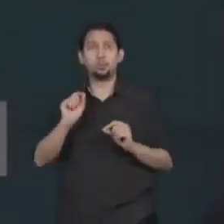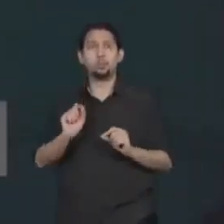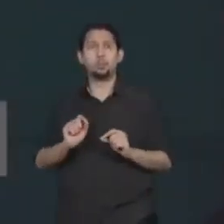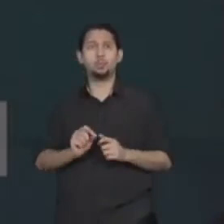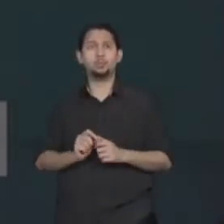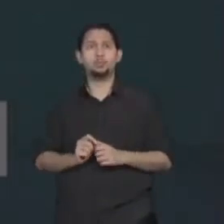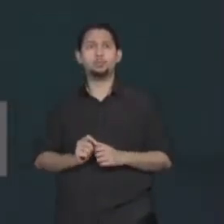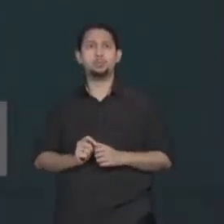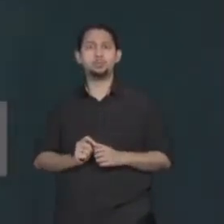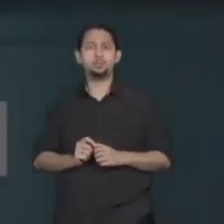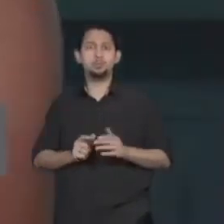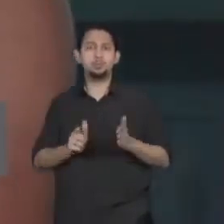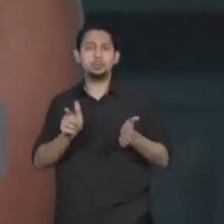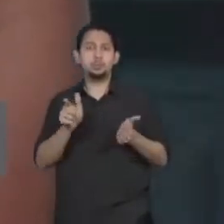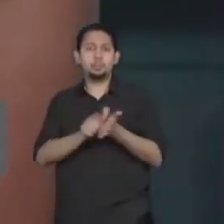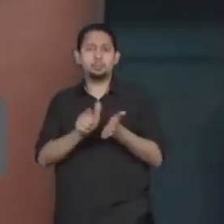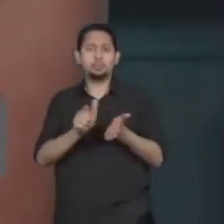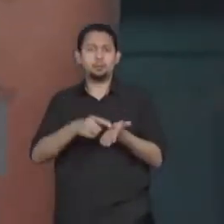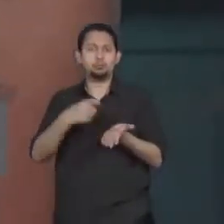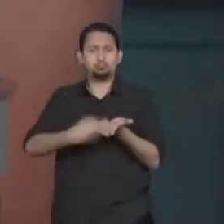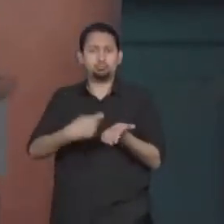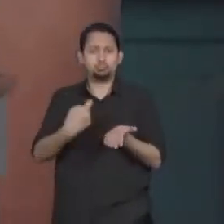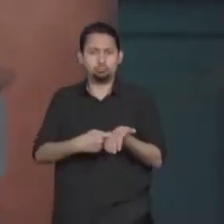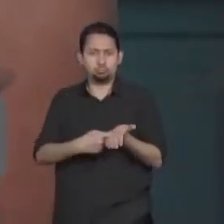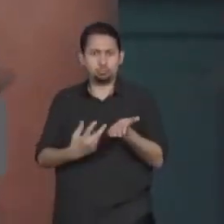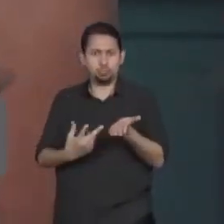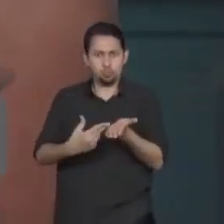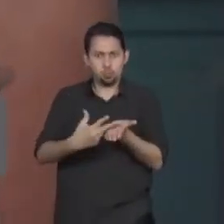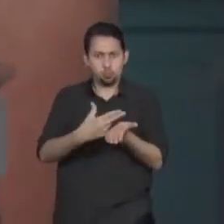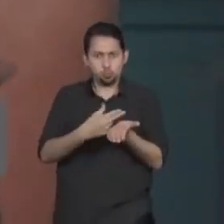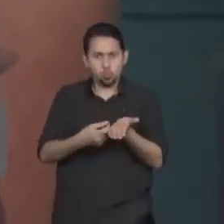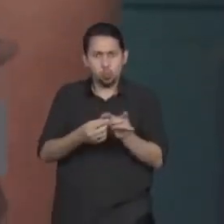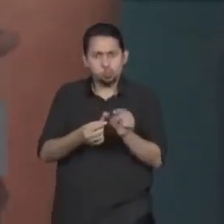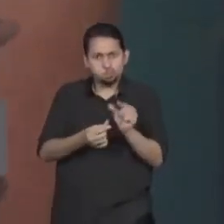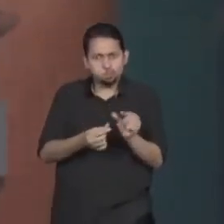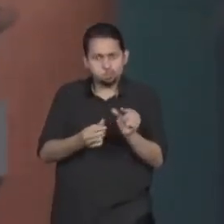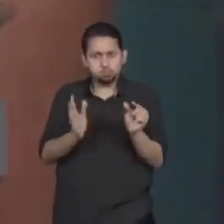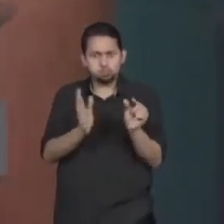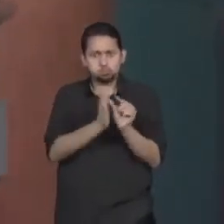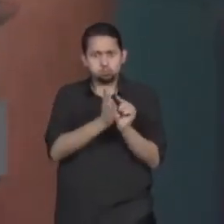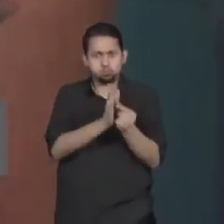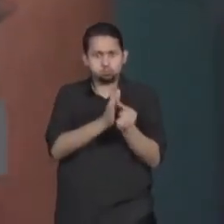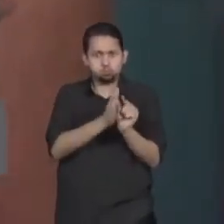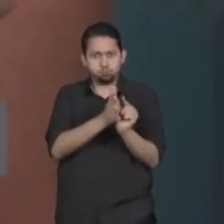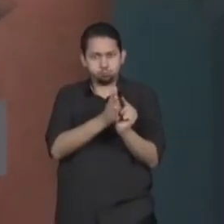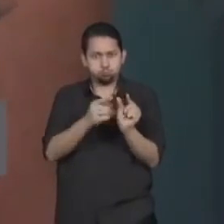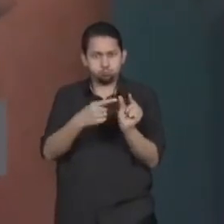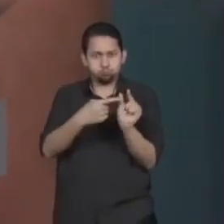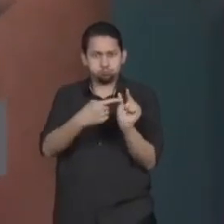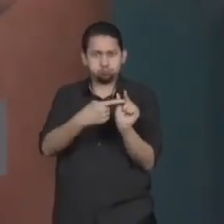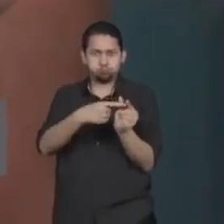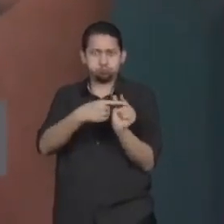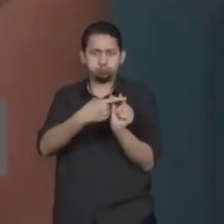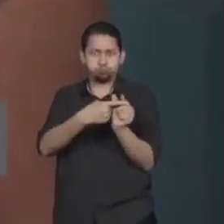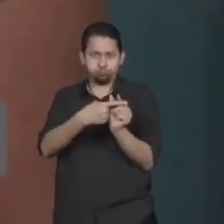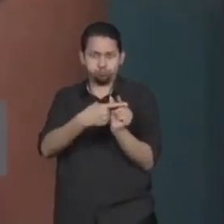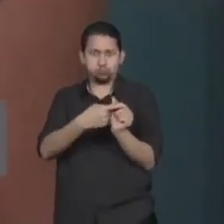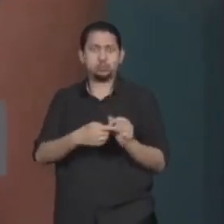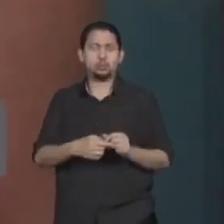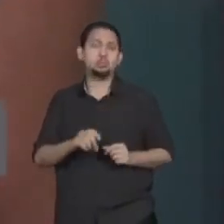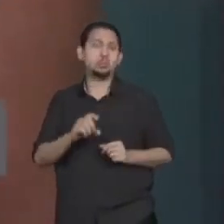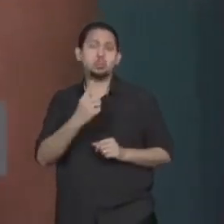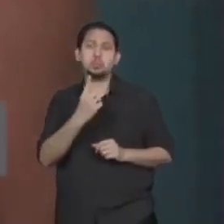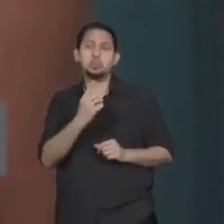usar também papelão cortado aqui, ó. Pode ser 1 centímetro e um quadradinho de 1,5